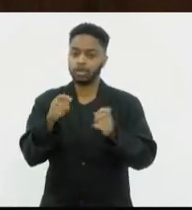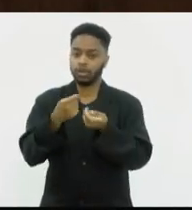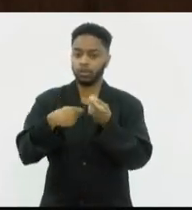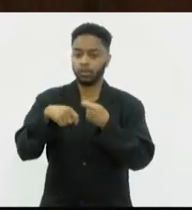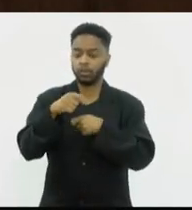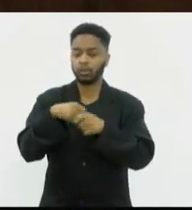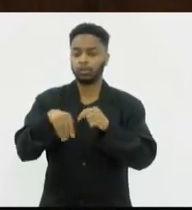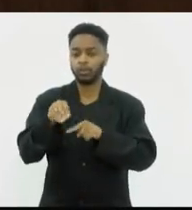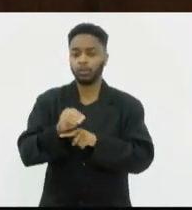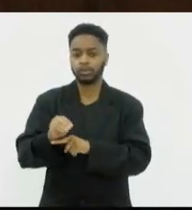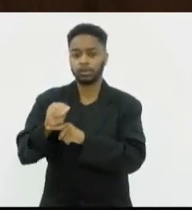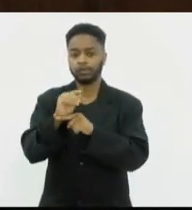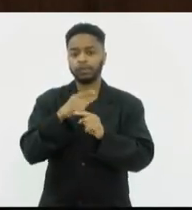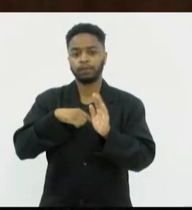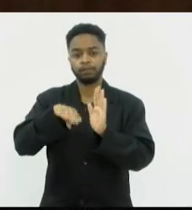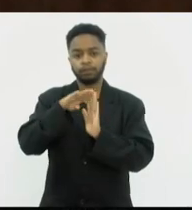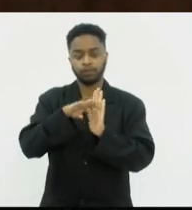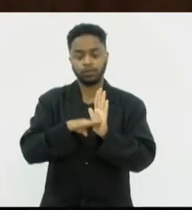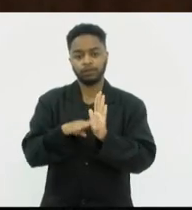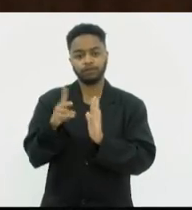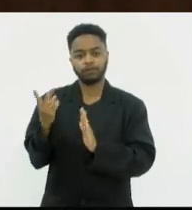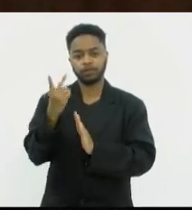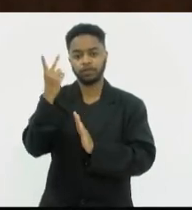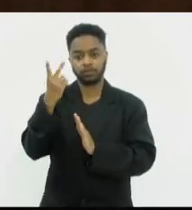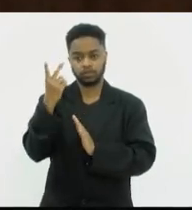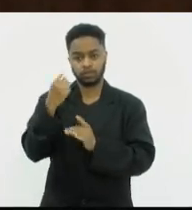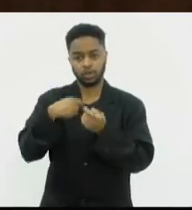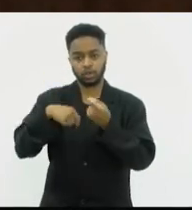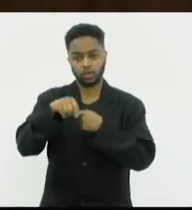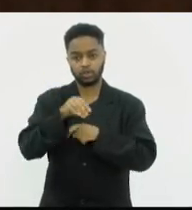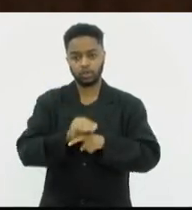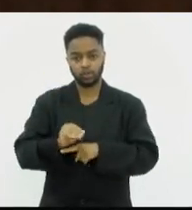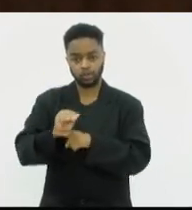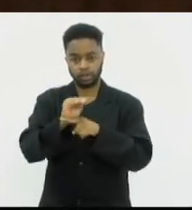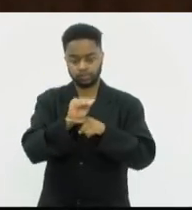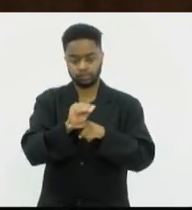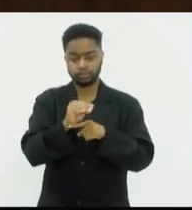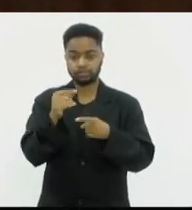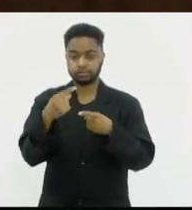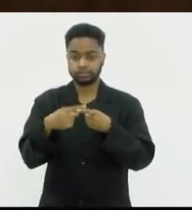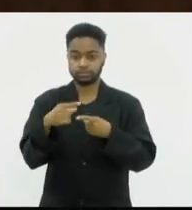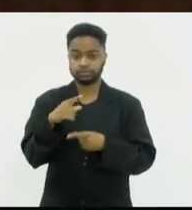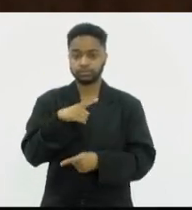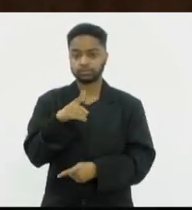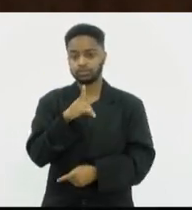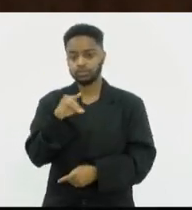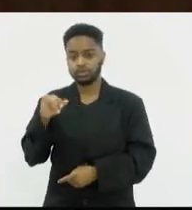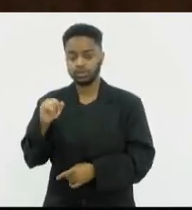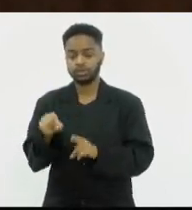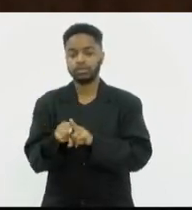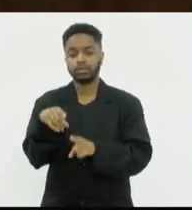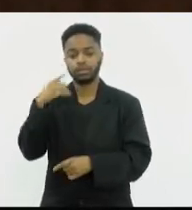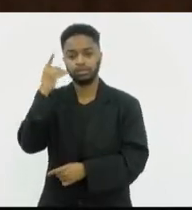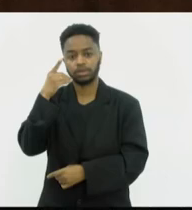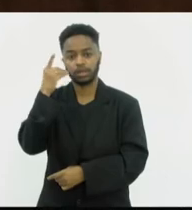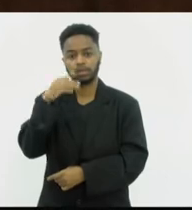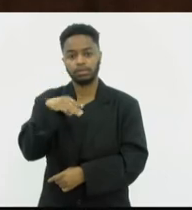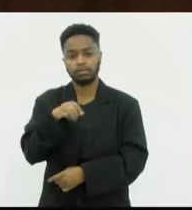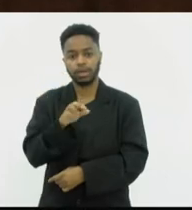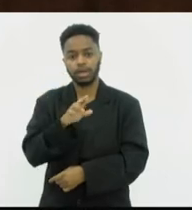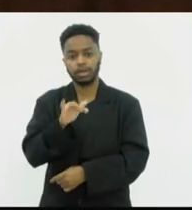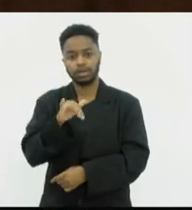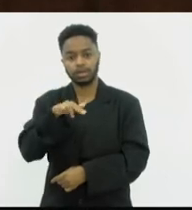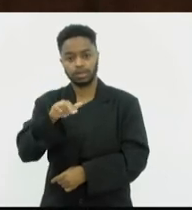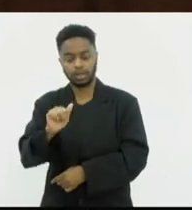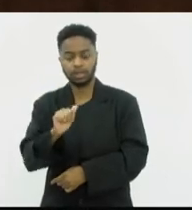de um programa valorizando a economia do cuidado. Outro dia, a deputada Marina, do MST, tinha um